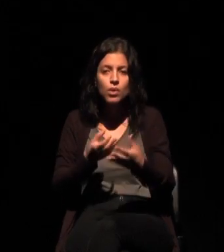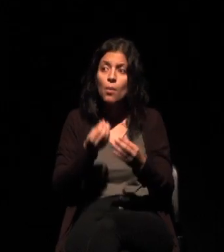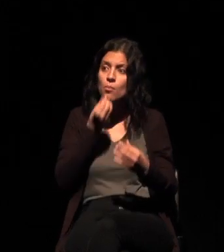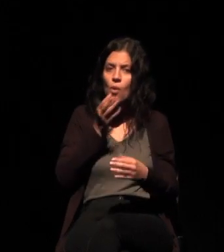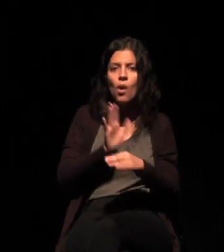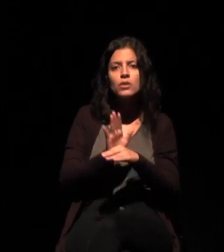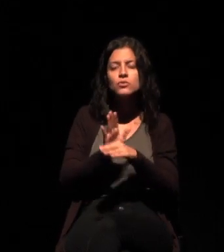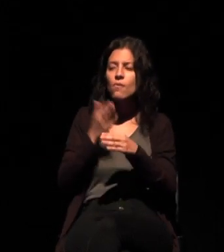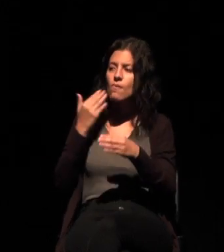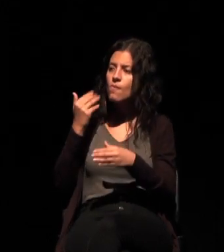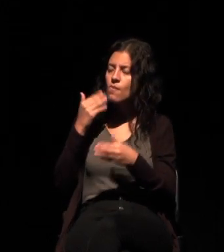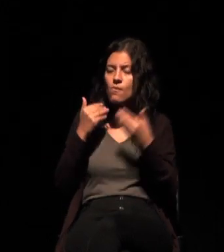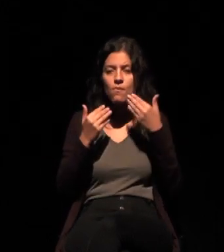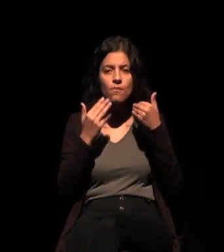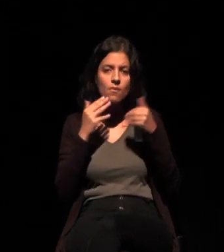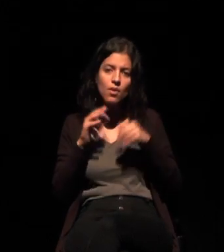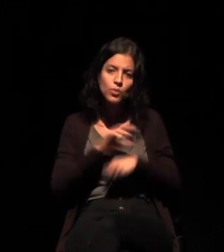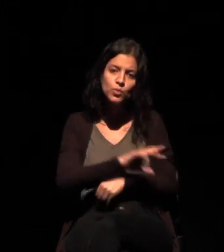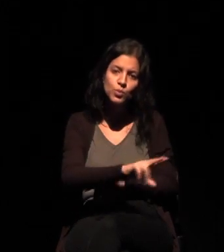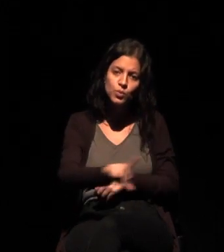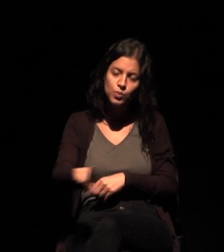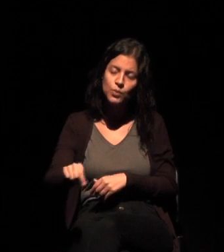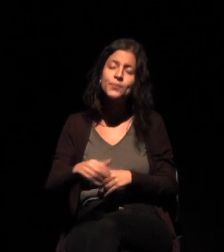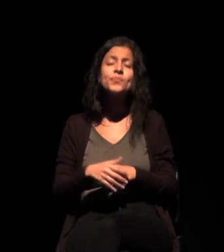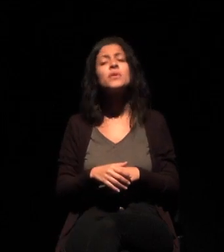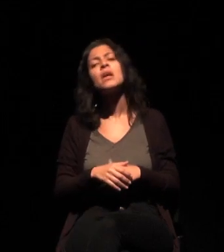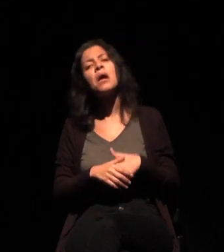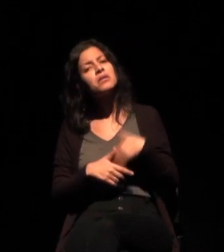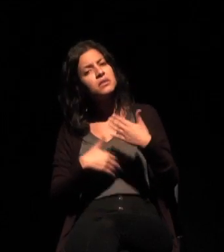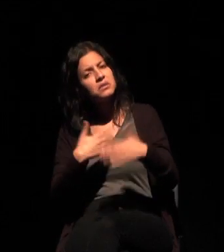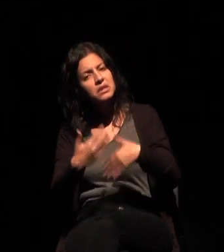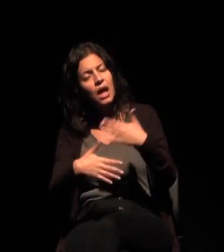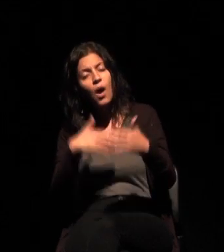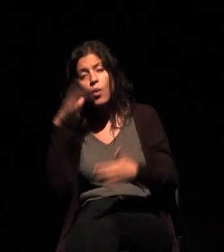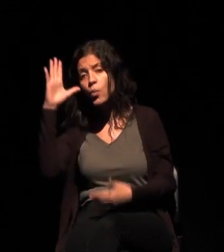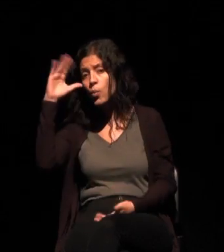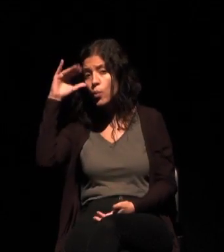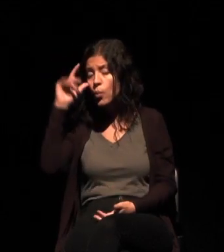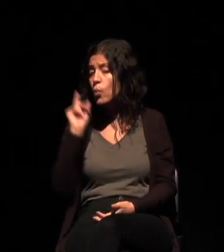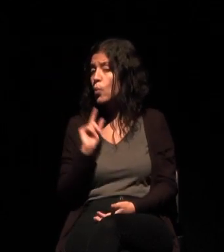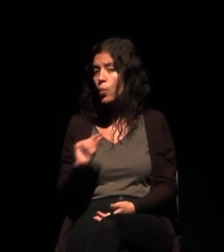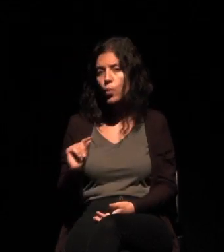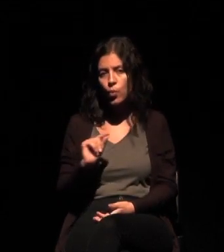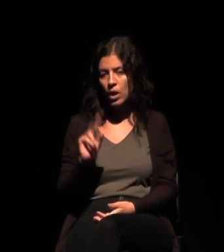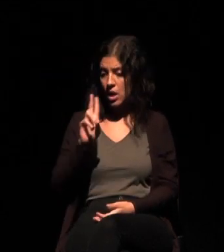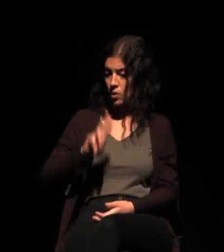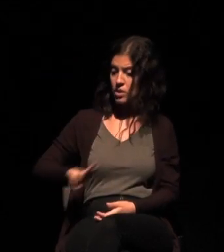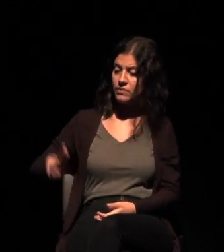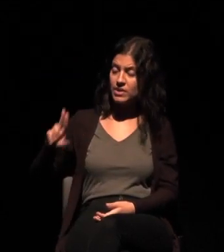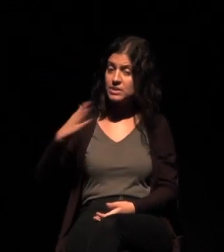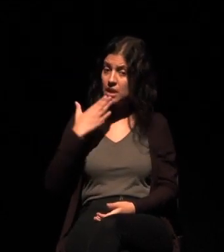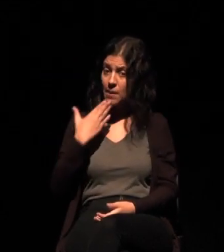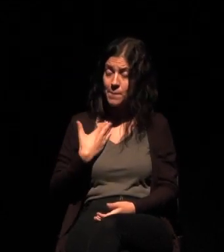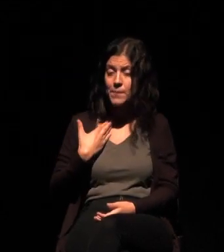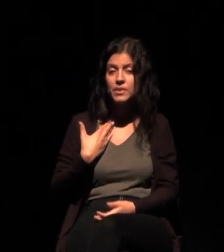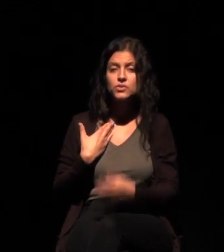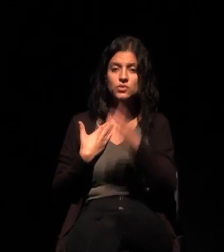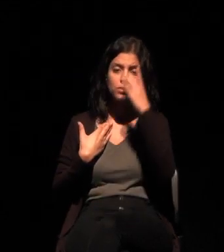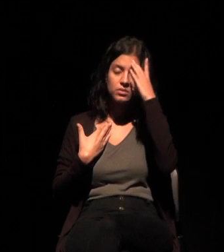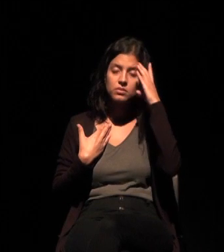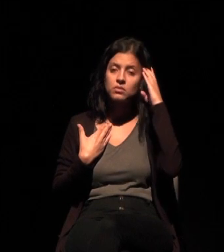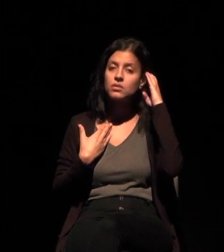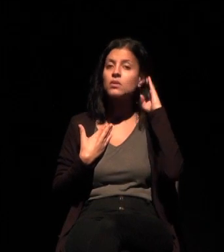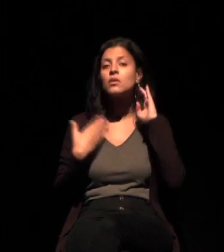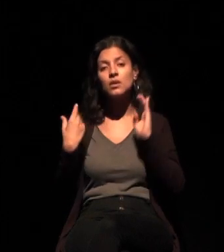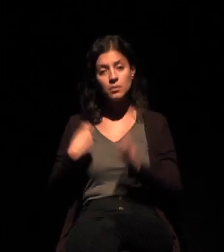longo do programa e depois uma coisa curiosa confissão acontecer foi a própria universidade com o som dos apitos para nós fazermos